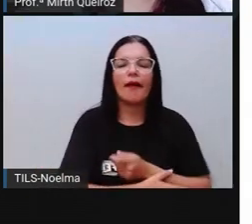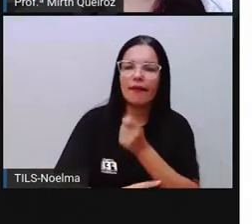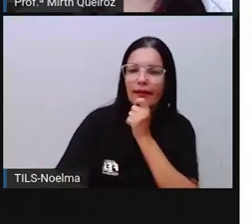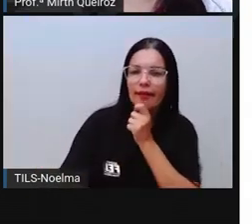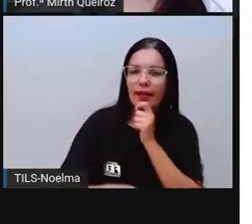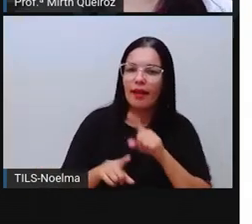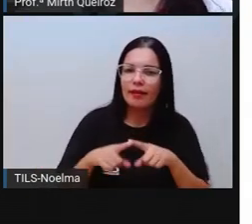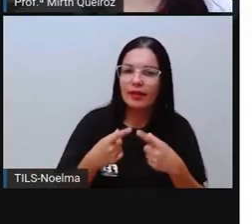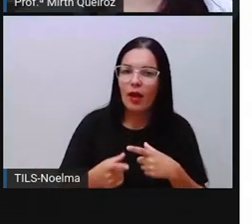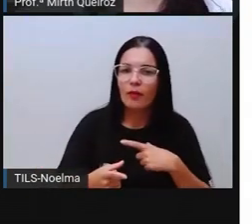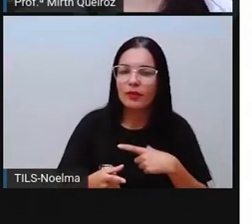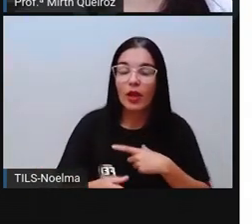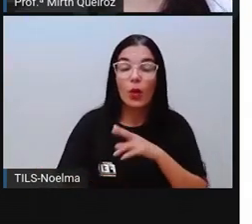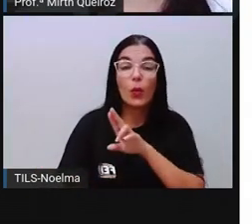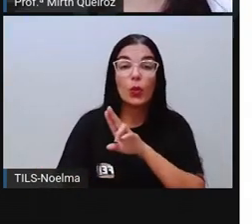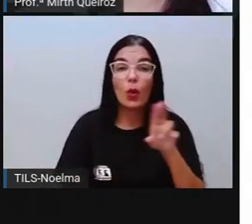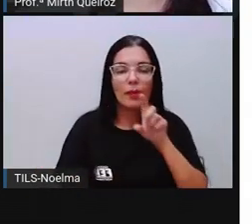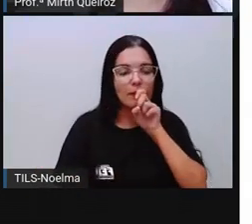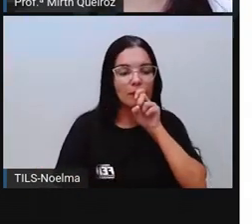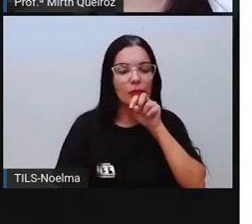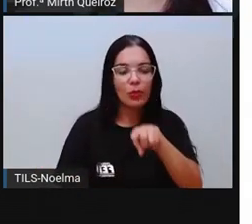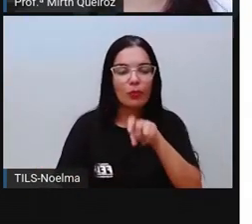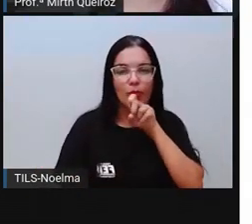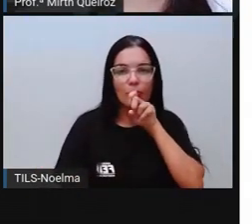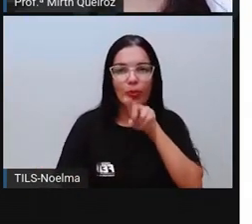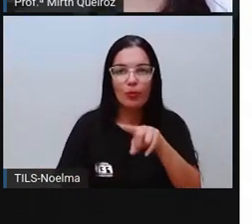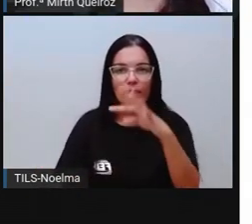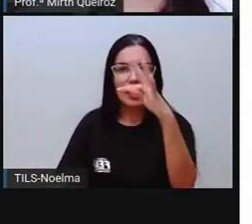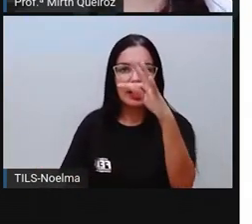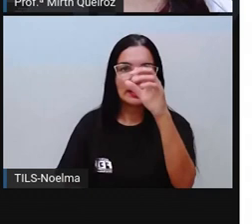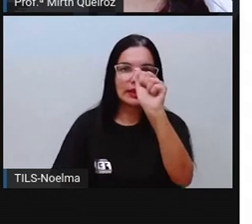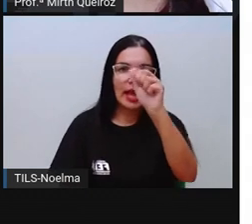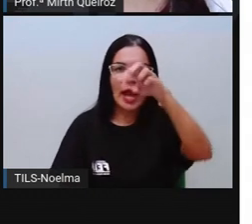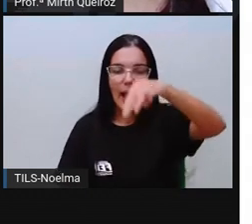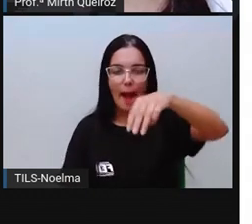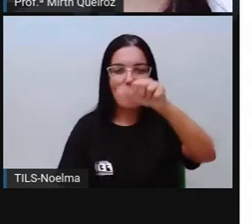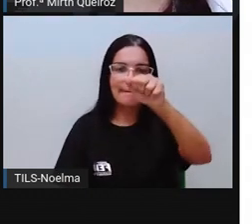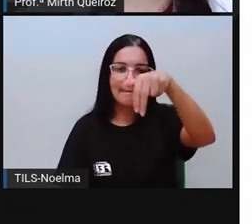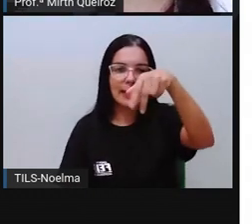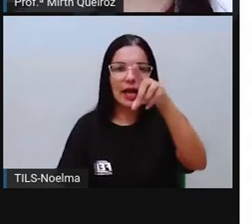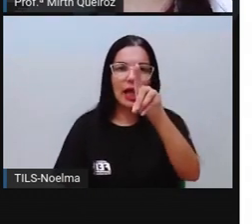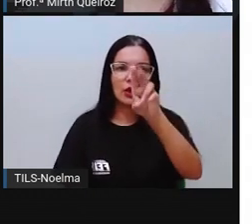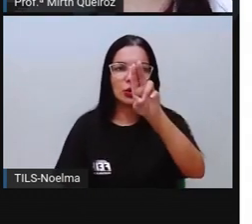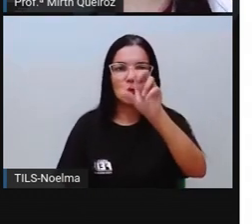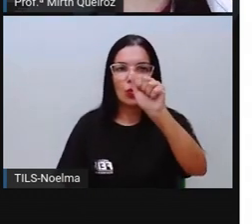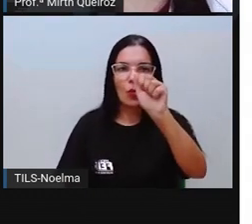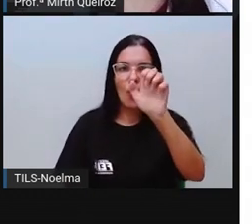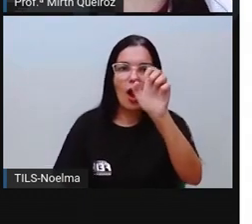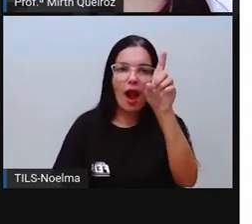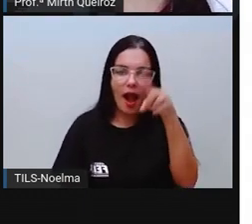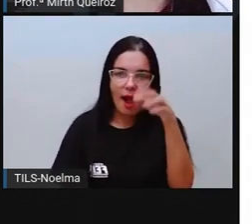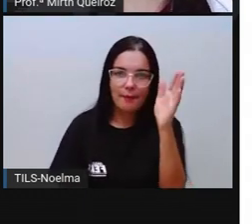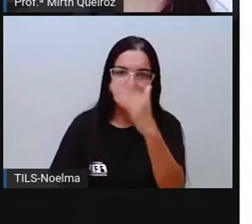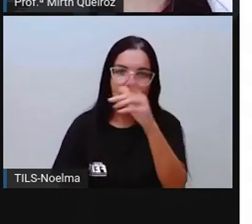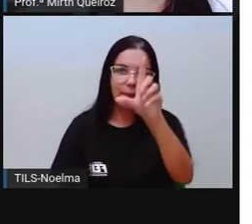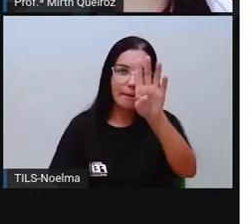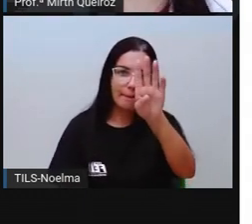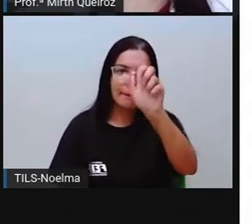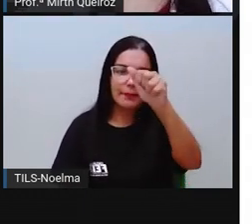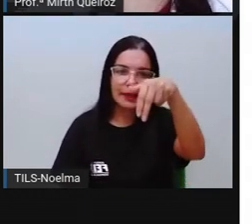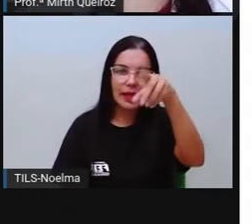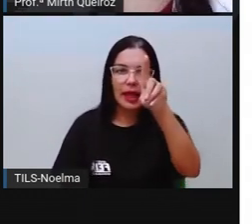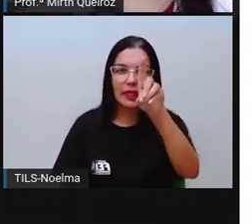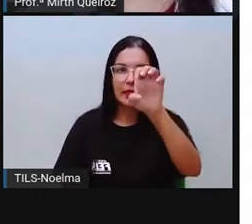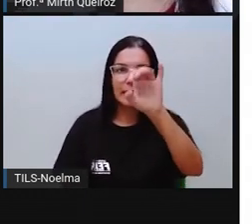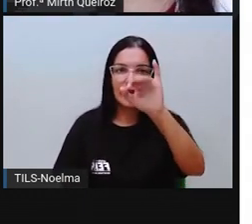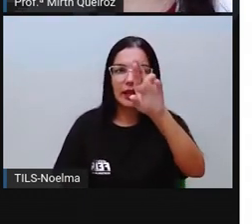Ele recebe esse nome uma vez que a cauda tem a forma de uma bandeira, por isso que ele é chamado de tamanduá bandeira.